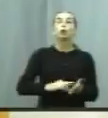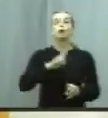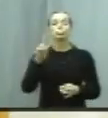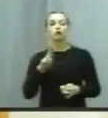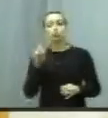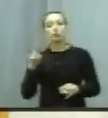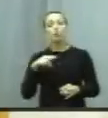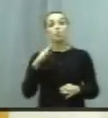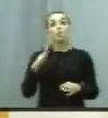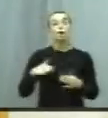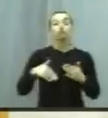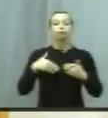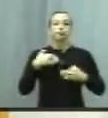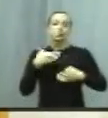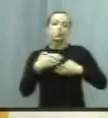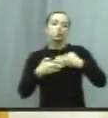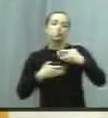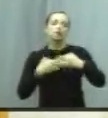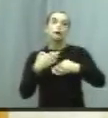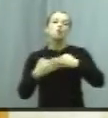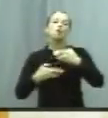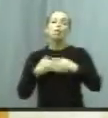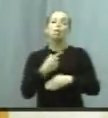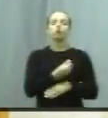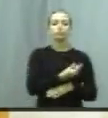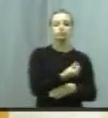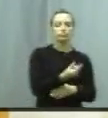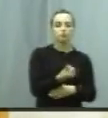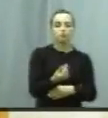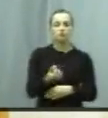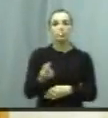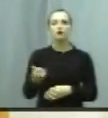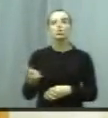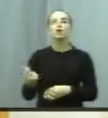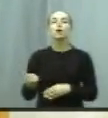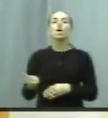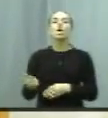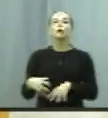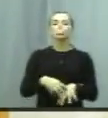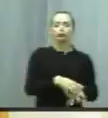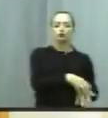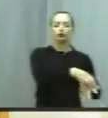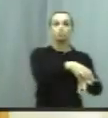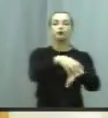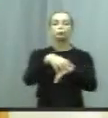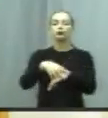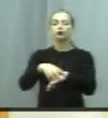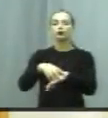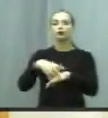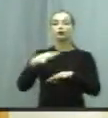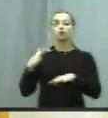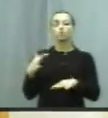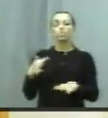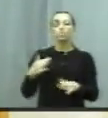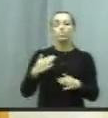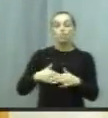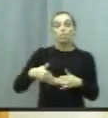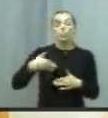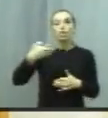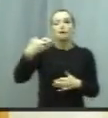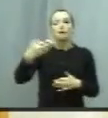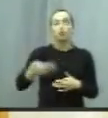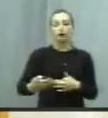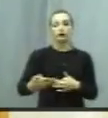aperfeiçoar o modelo de cálculo da tarifa e atualizar o curso setor já na próxima licitação será